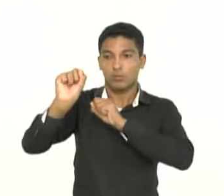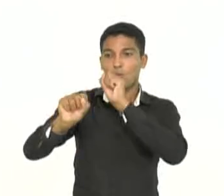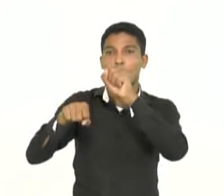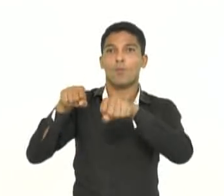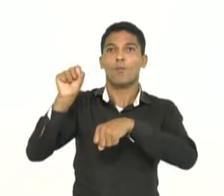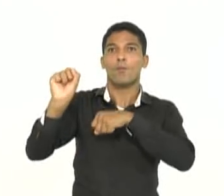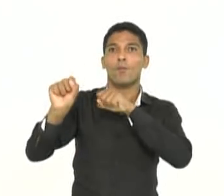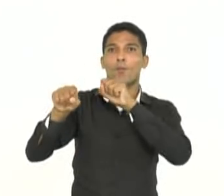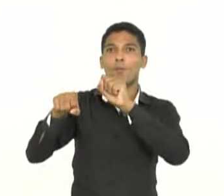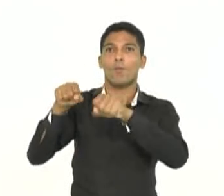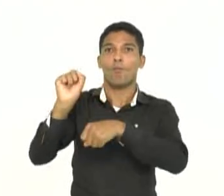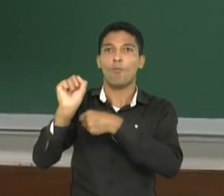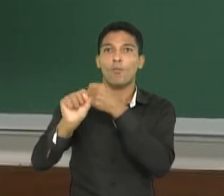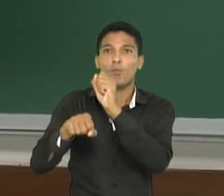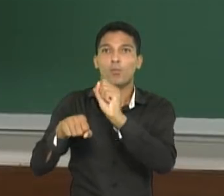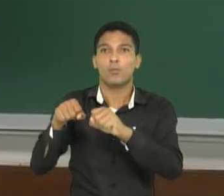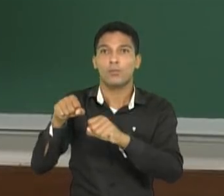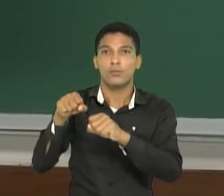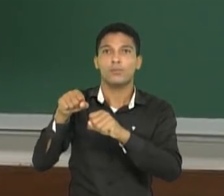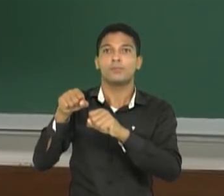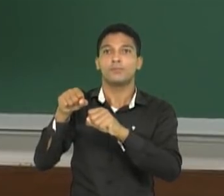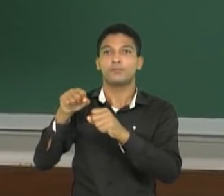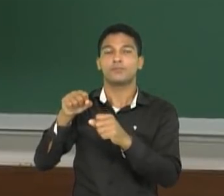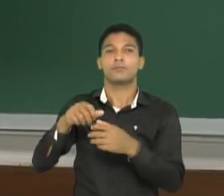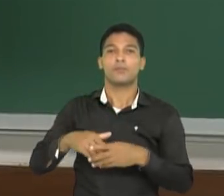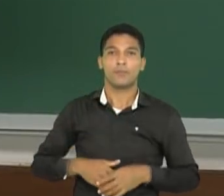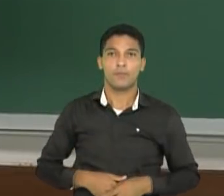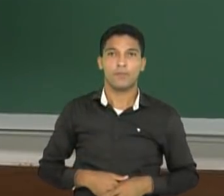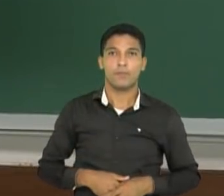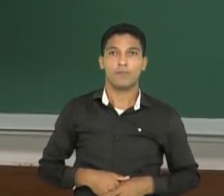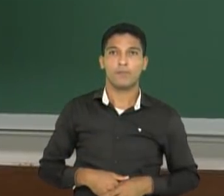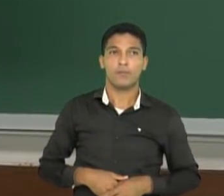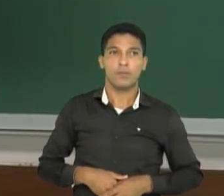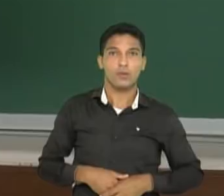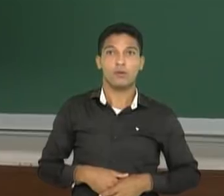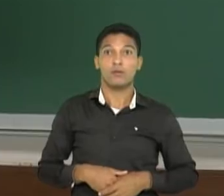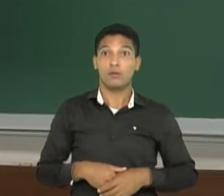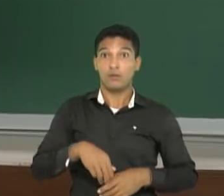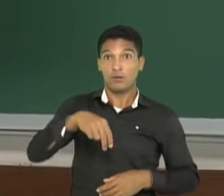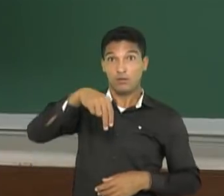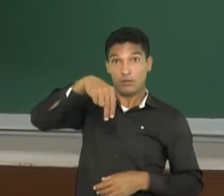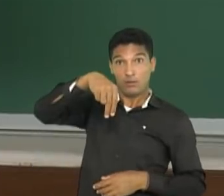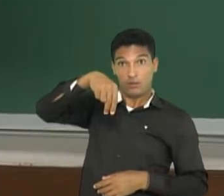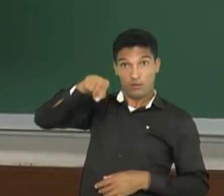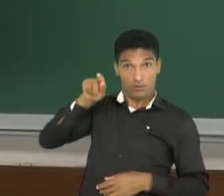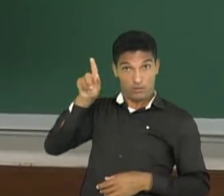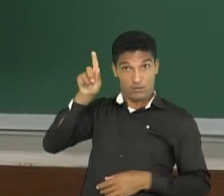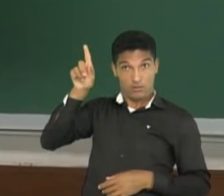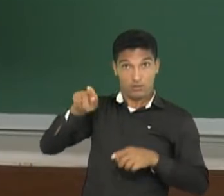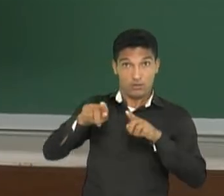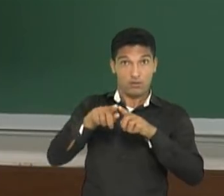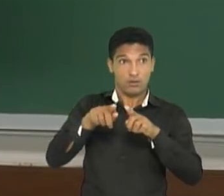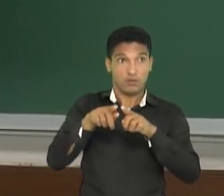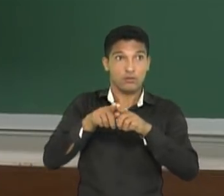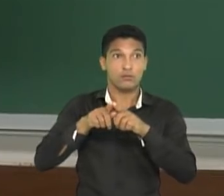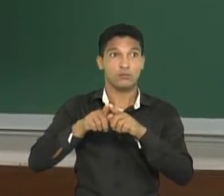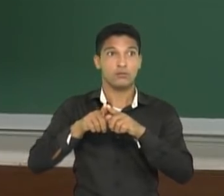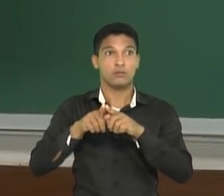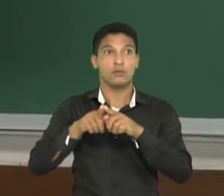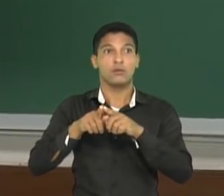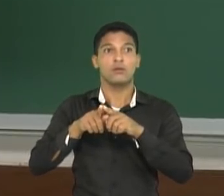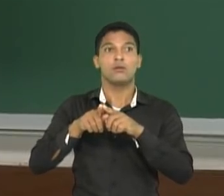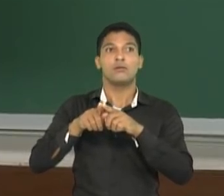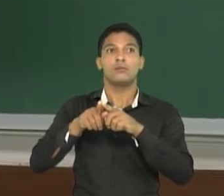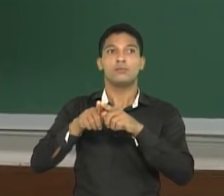ali a produção para consumo, aquela ideia das pequenas propriedades rurais também no Nordeste, e se desenvolve praticamente em todo o